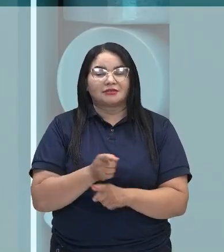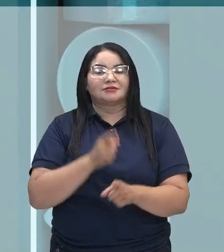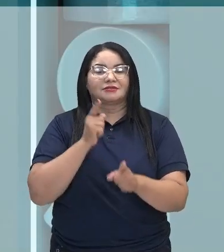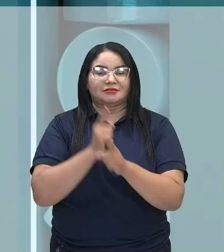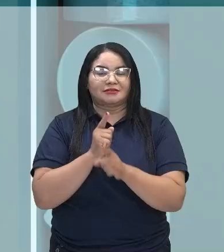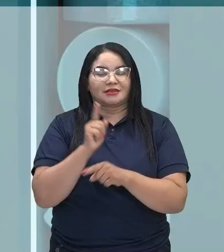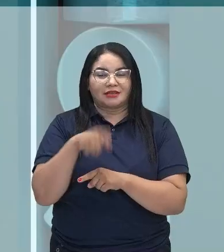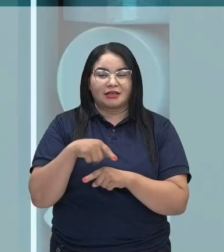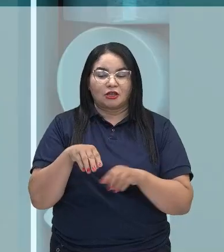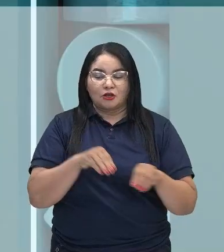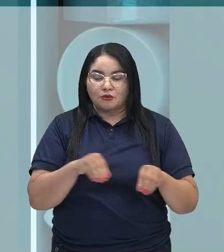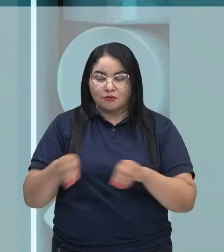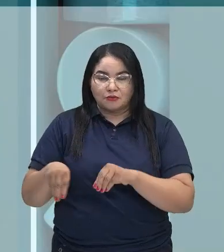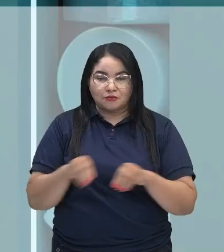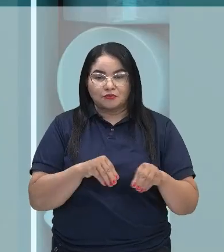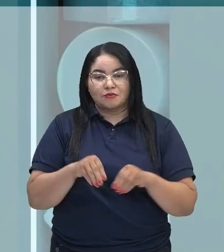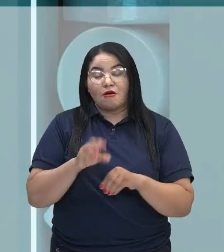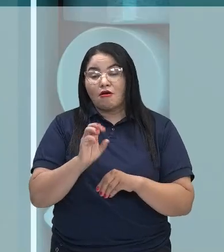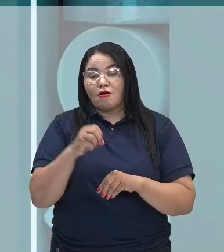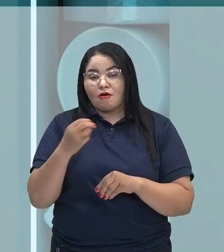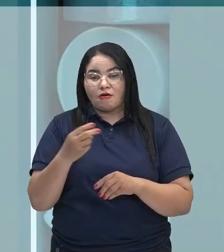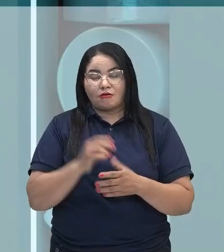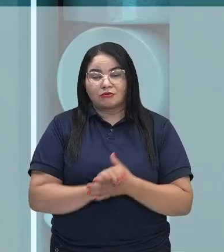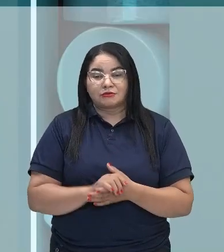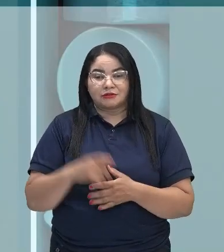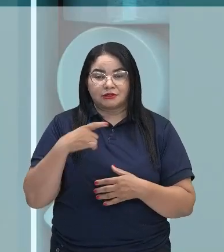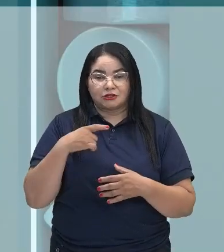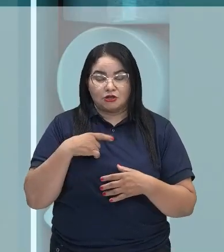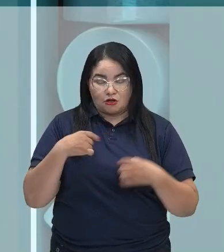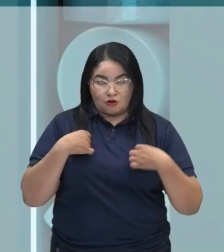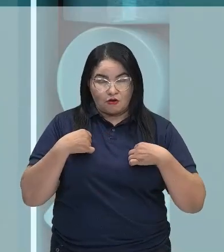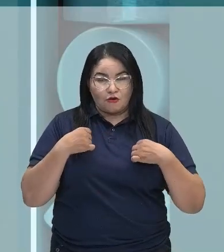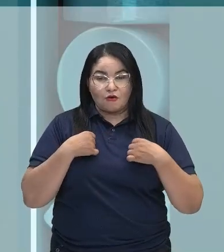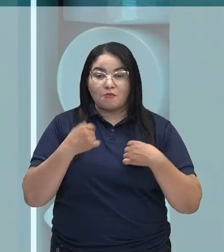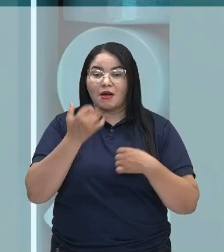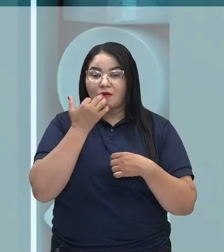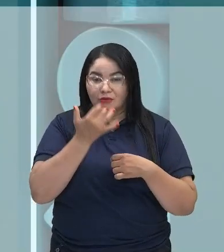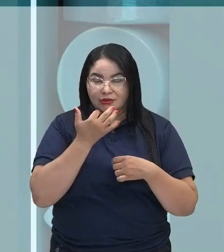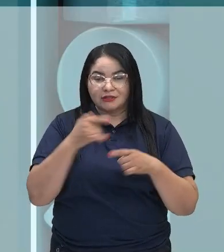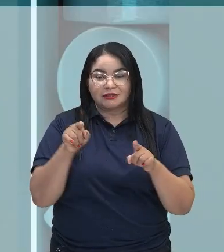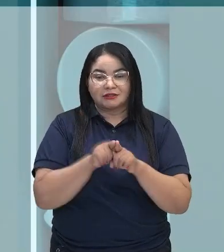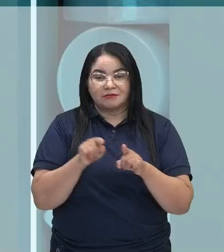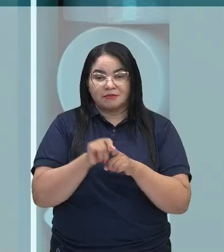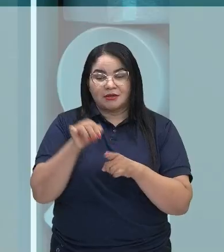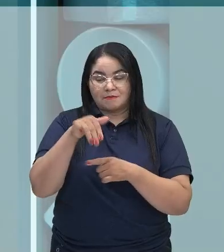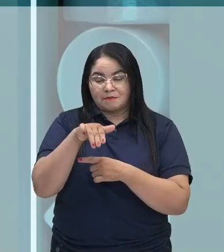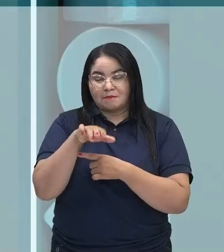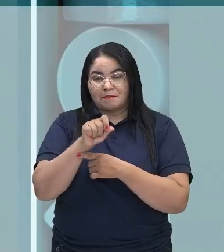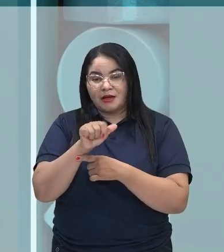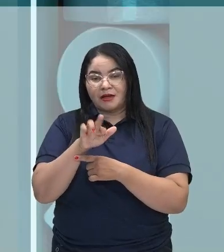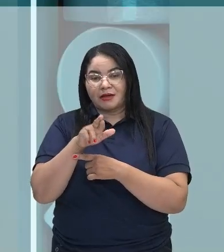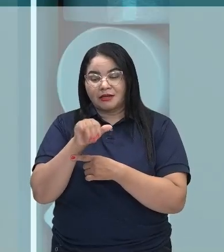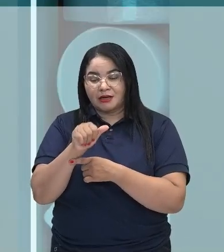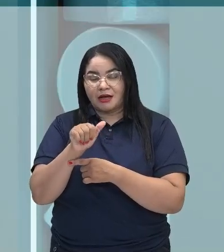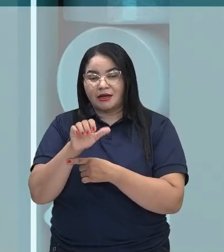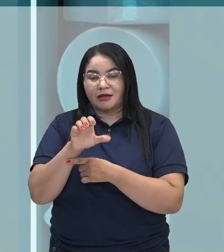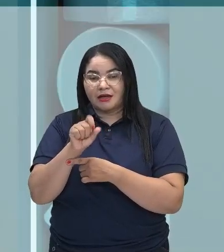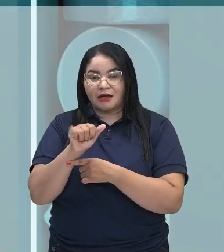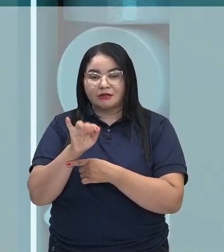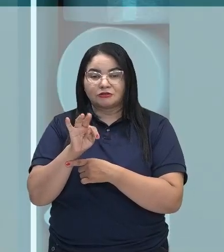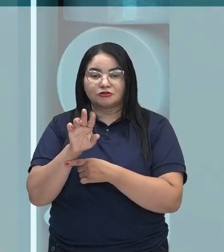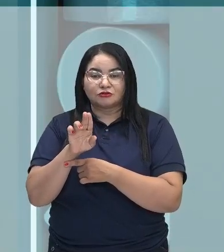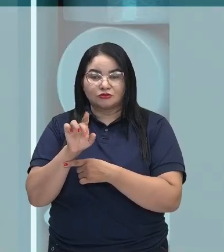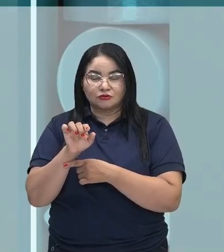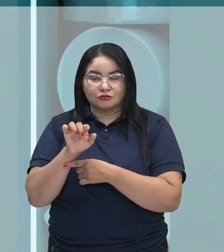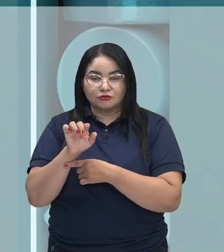do frevo. Ou o maracatu, que é aquela roupa toda colorida lá do maracatu rural, toda cheia de lantejoula, não,